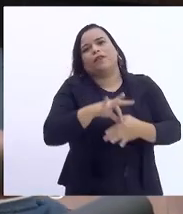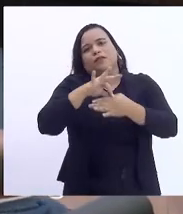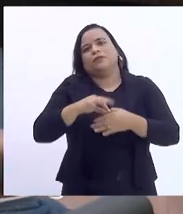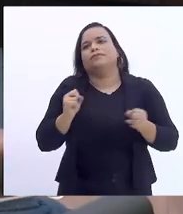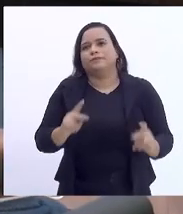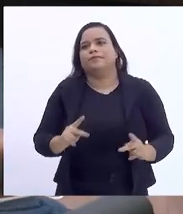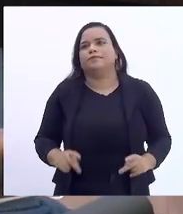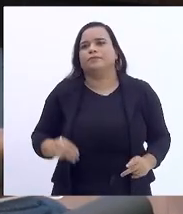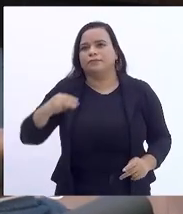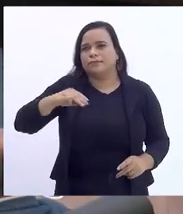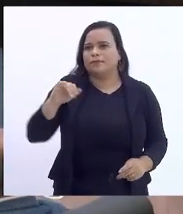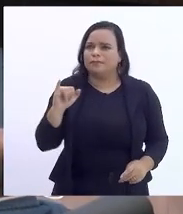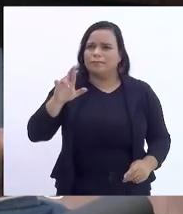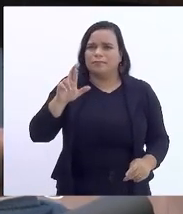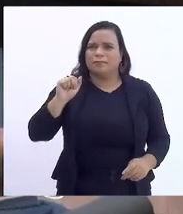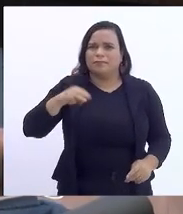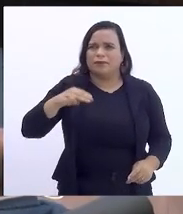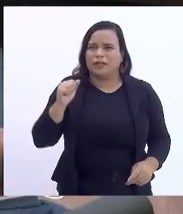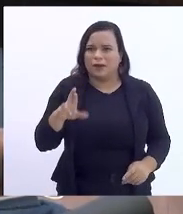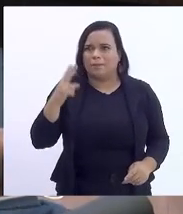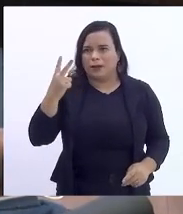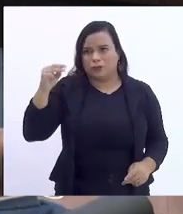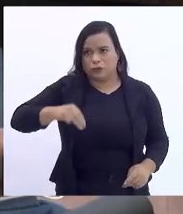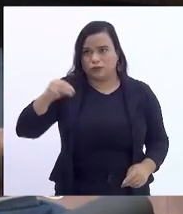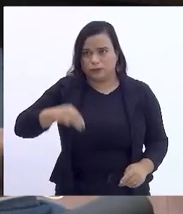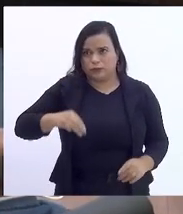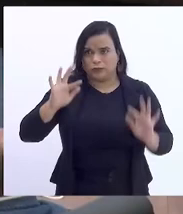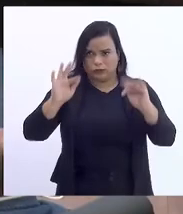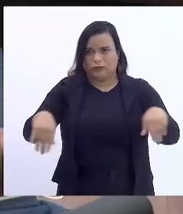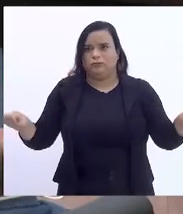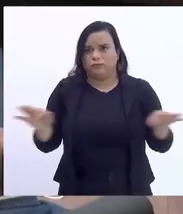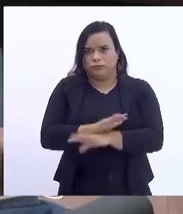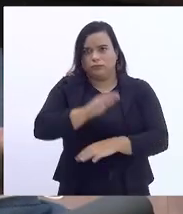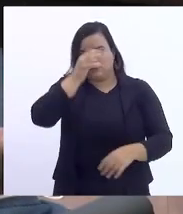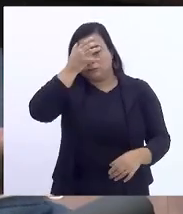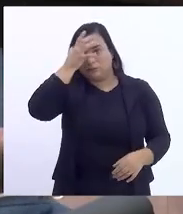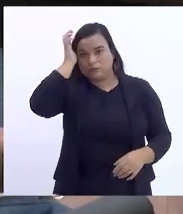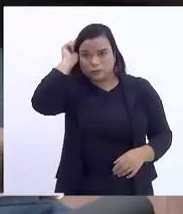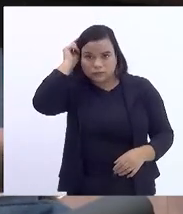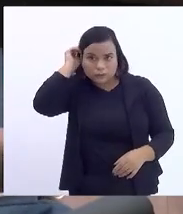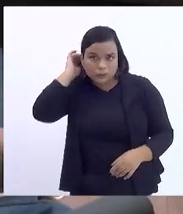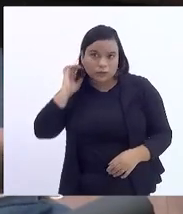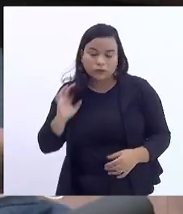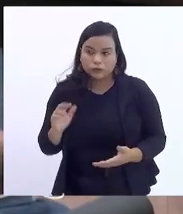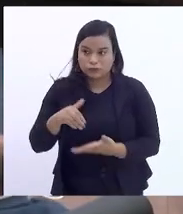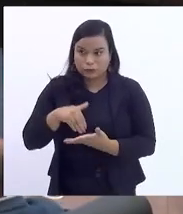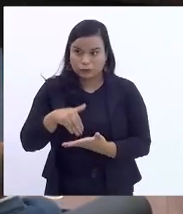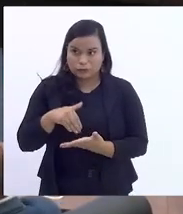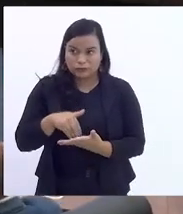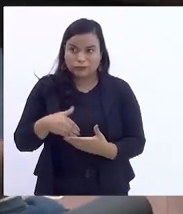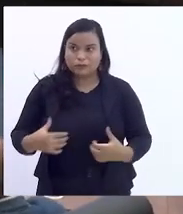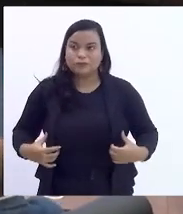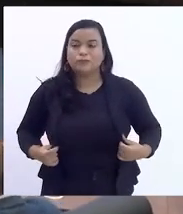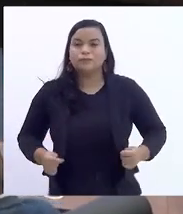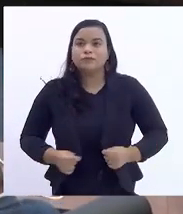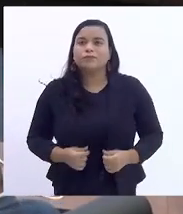Miramar dois minutos e a gente encerra a última intervenção é